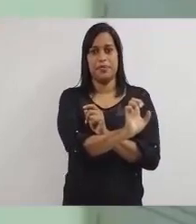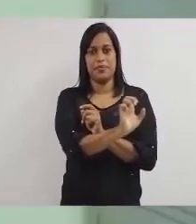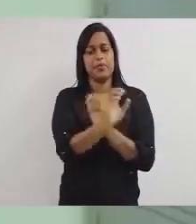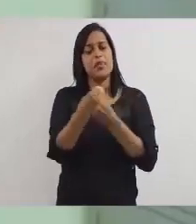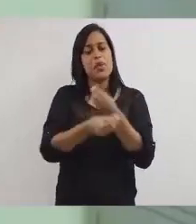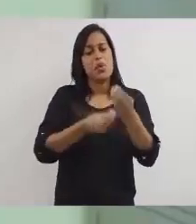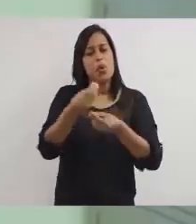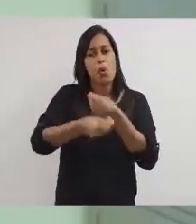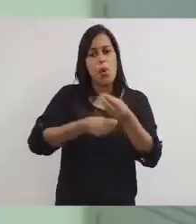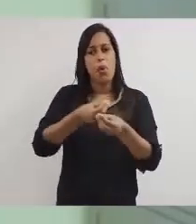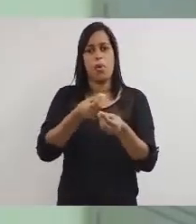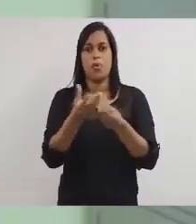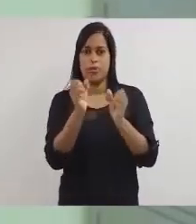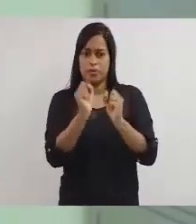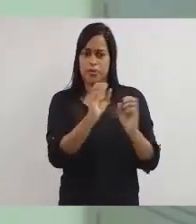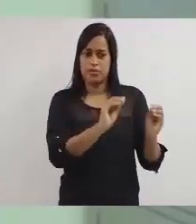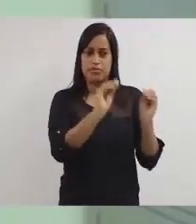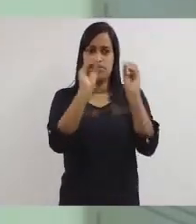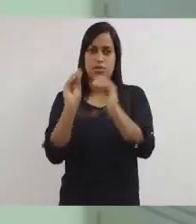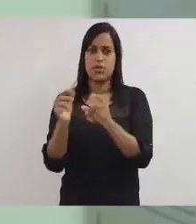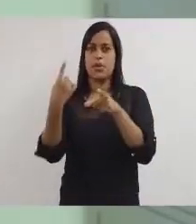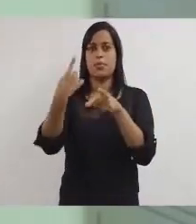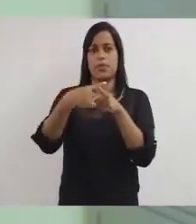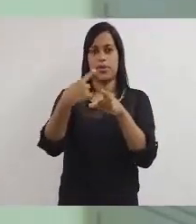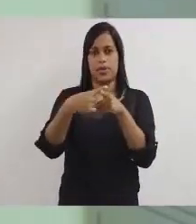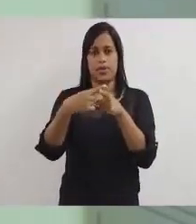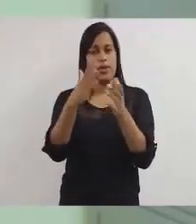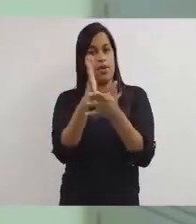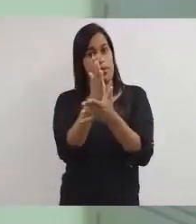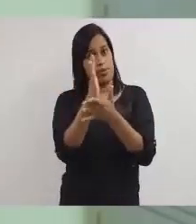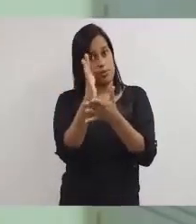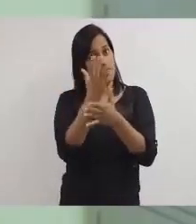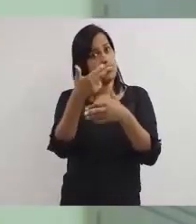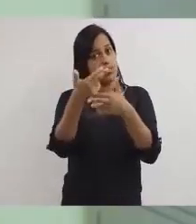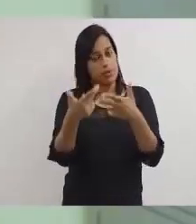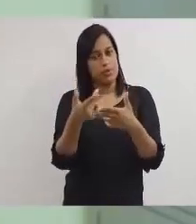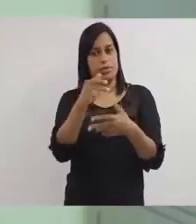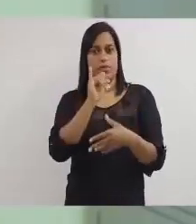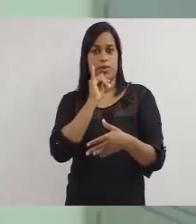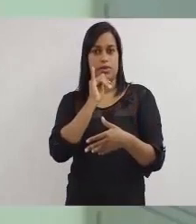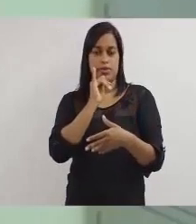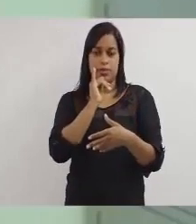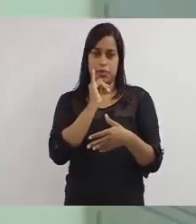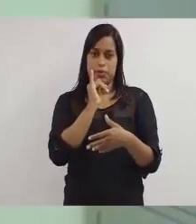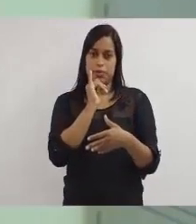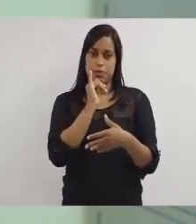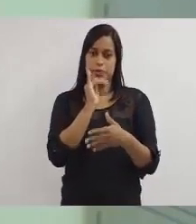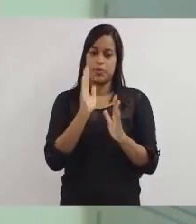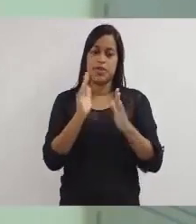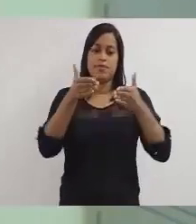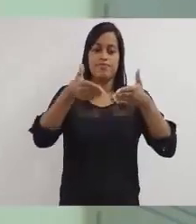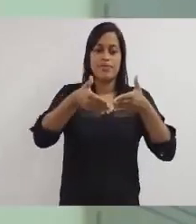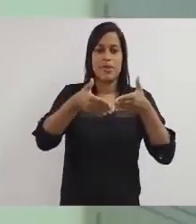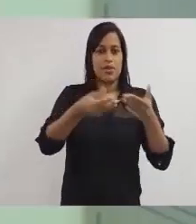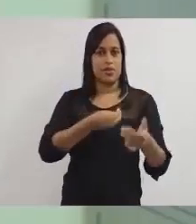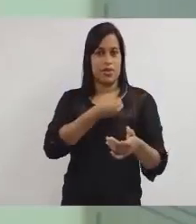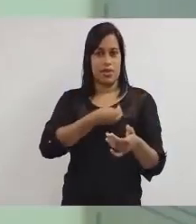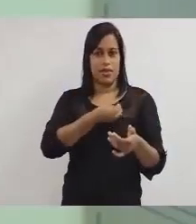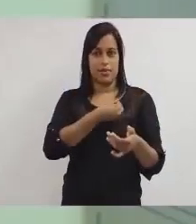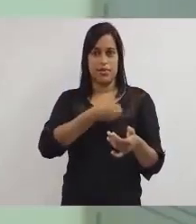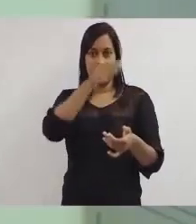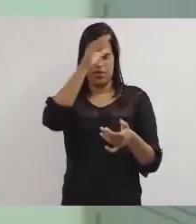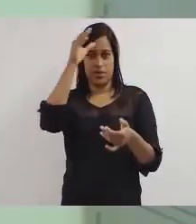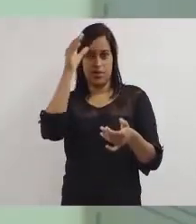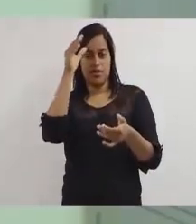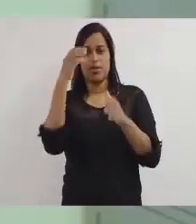podem deslocar a curva de oferta? São os fatores que por alguma razão afetam o padrão de